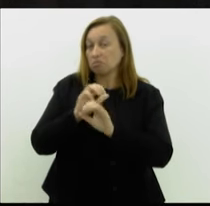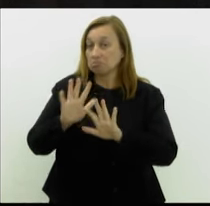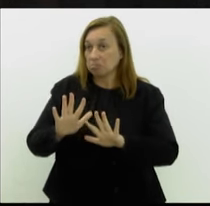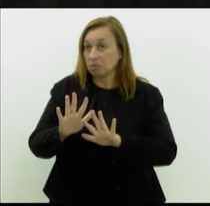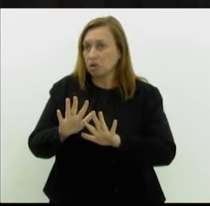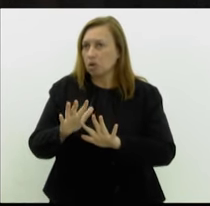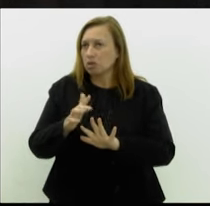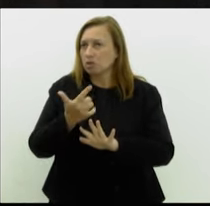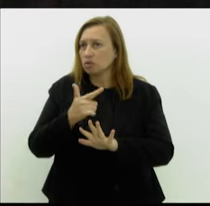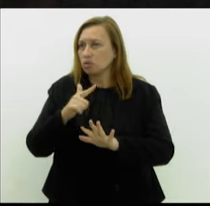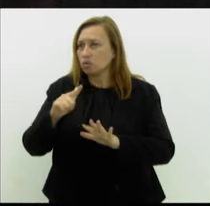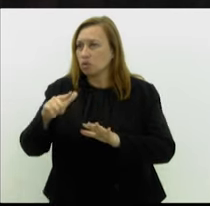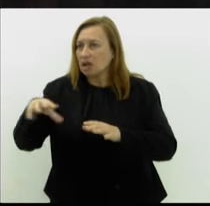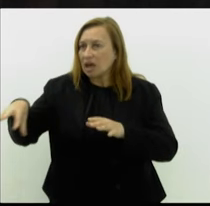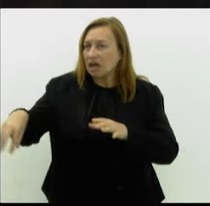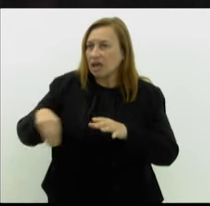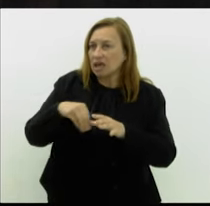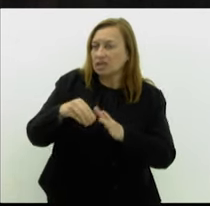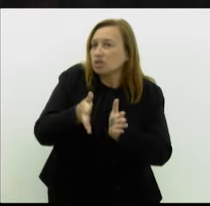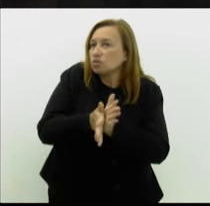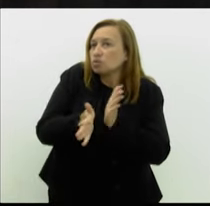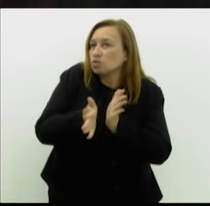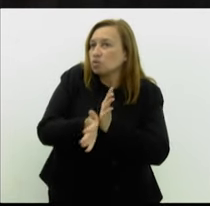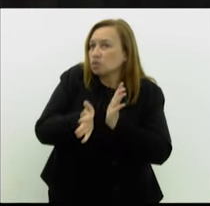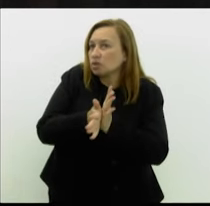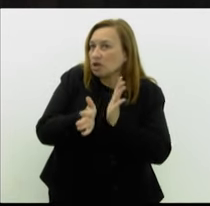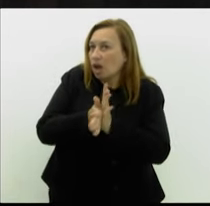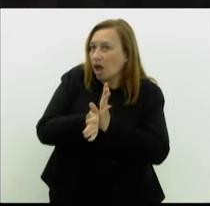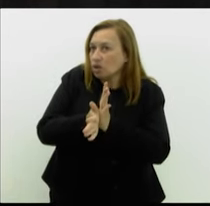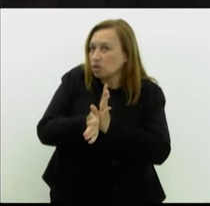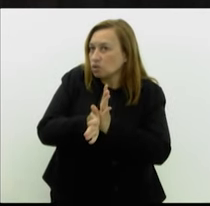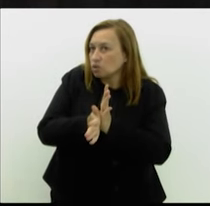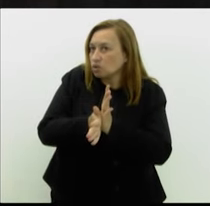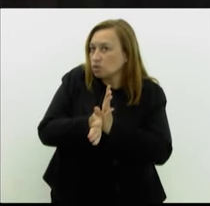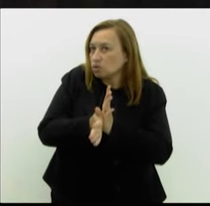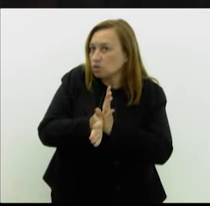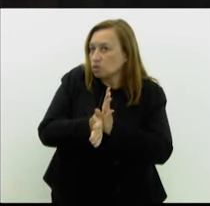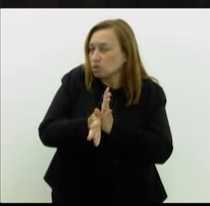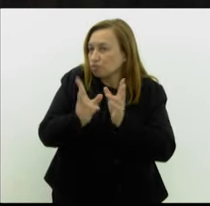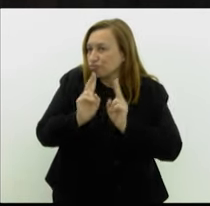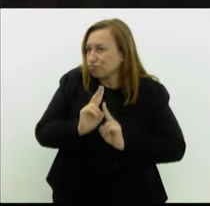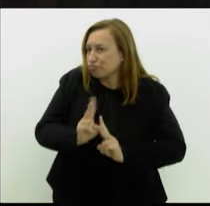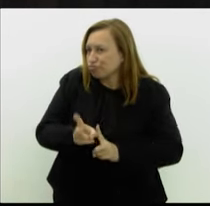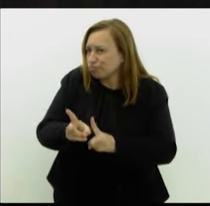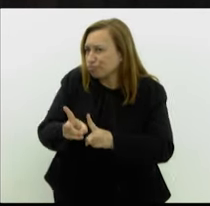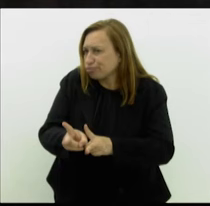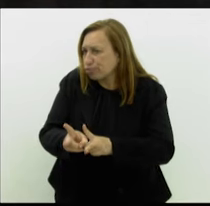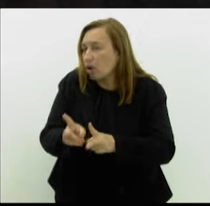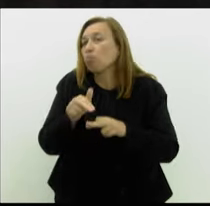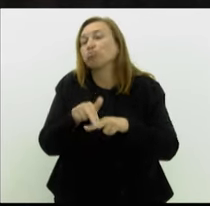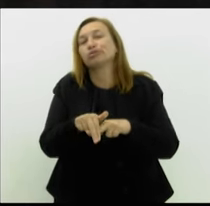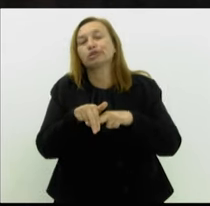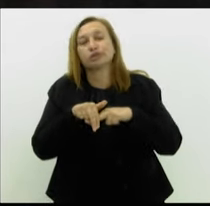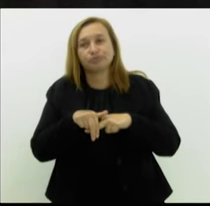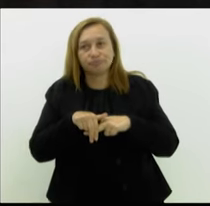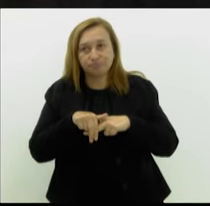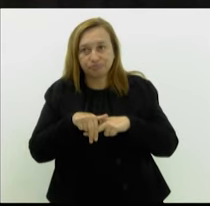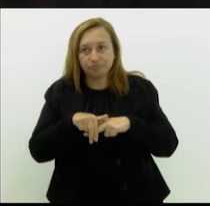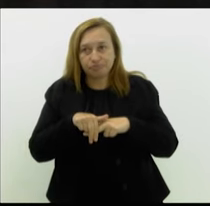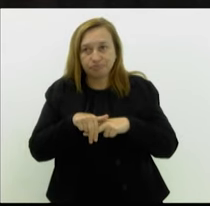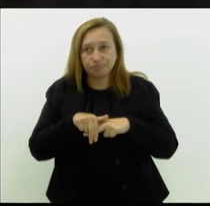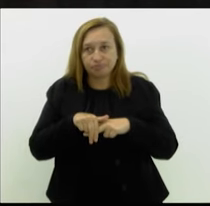não entra nas despesas de forma contínua. E, por isso, é